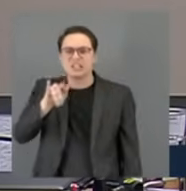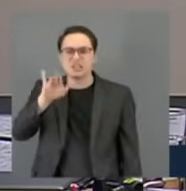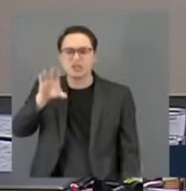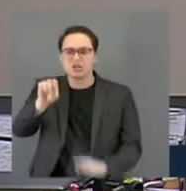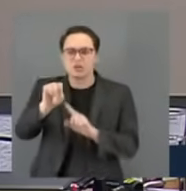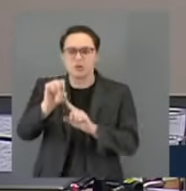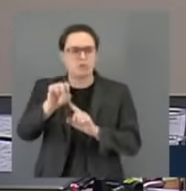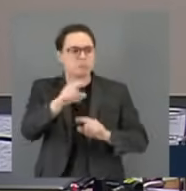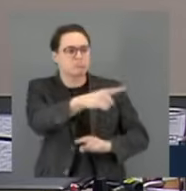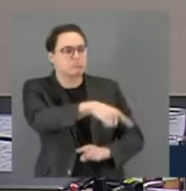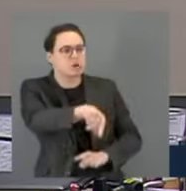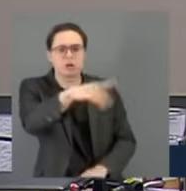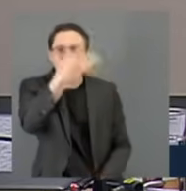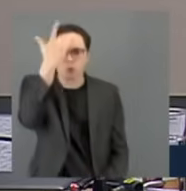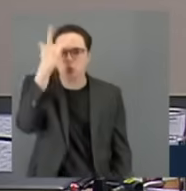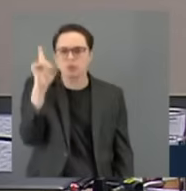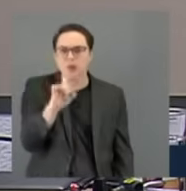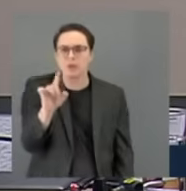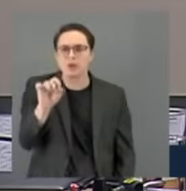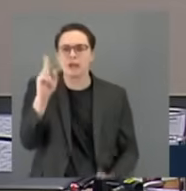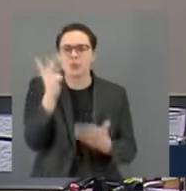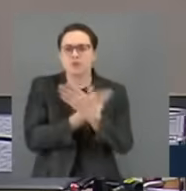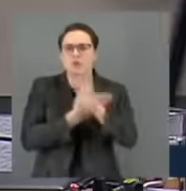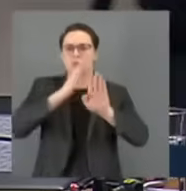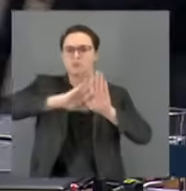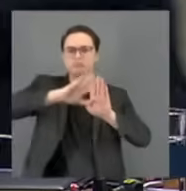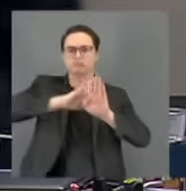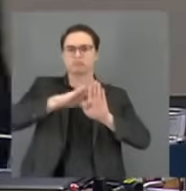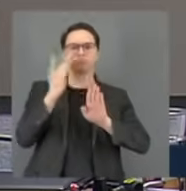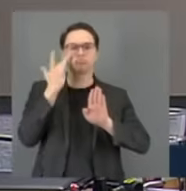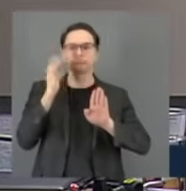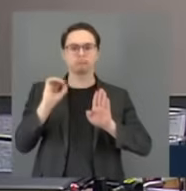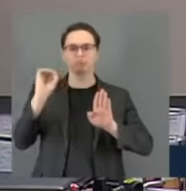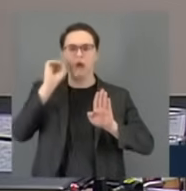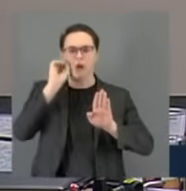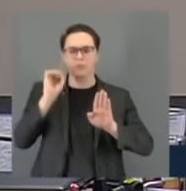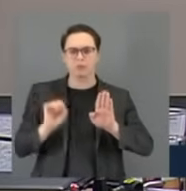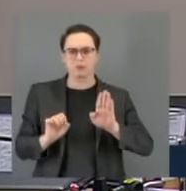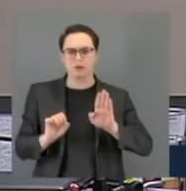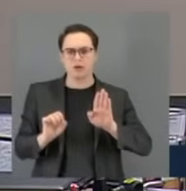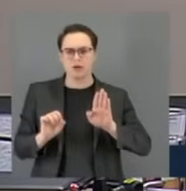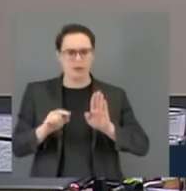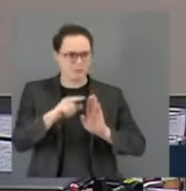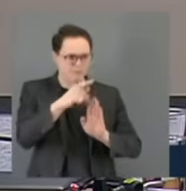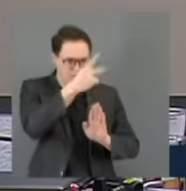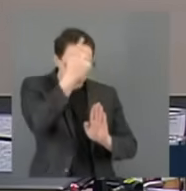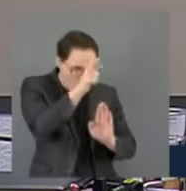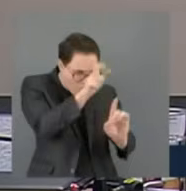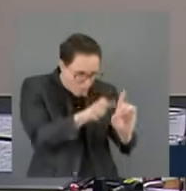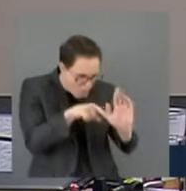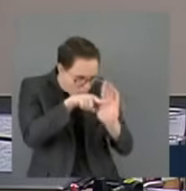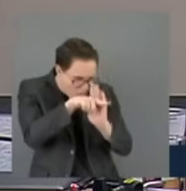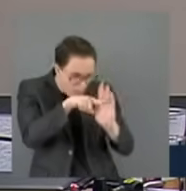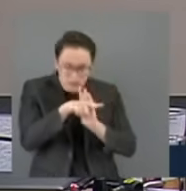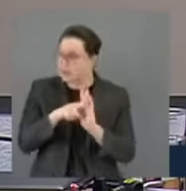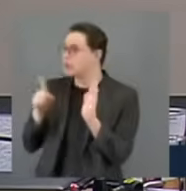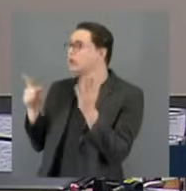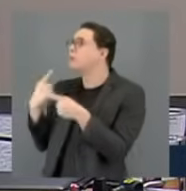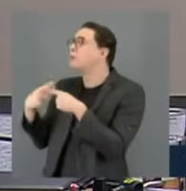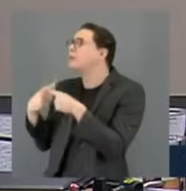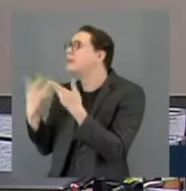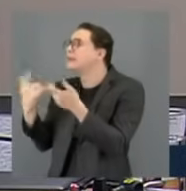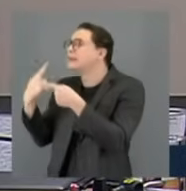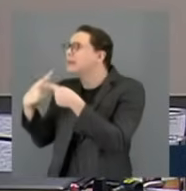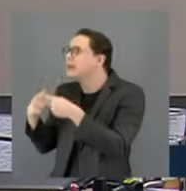bastidores. As pessoas, muitos dos que estão sendo investigados, não sabem por que estão sendo investigados, não